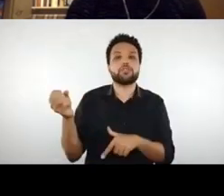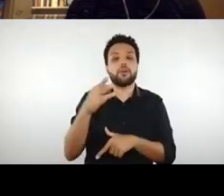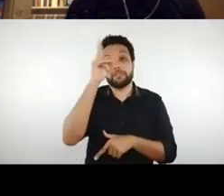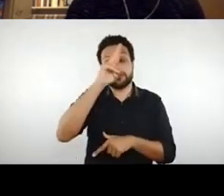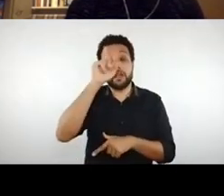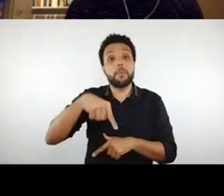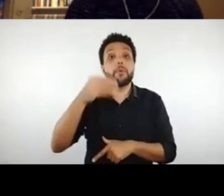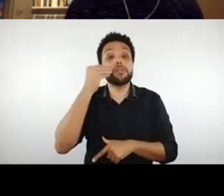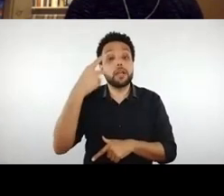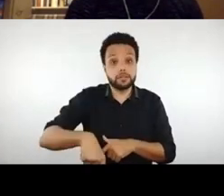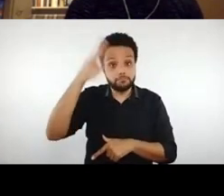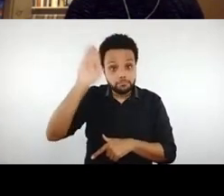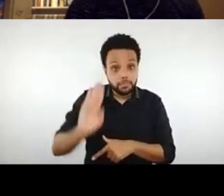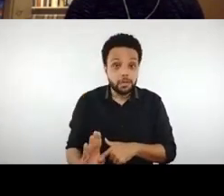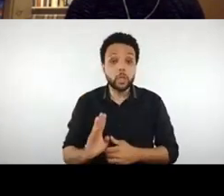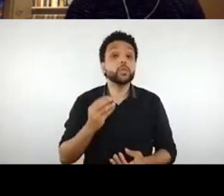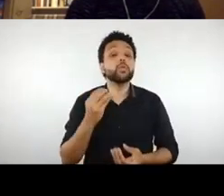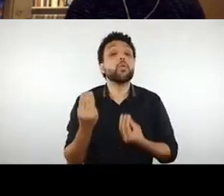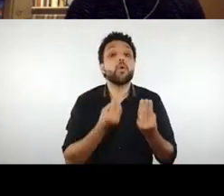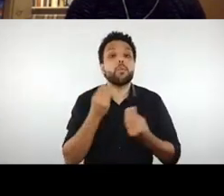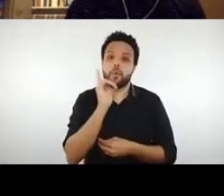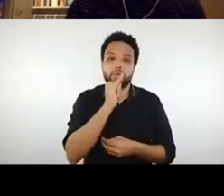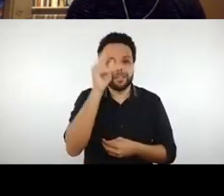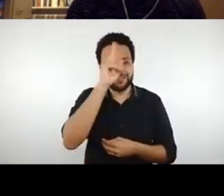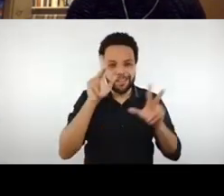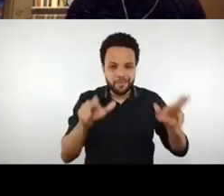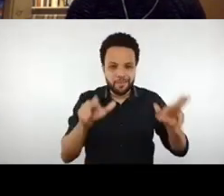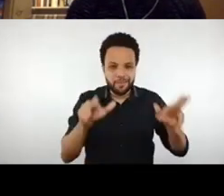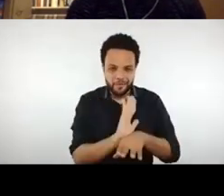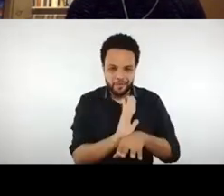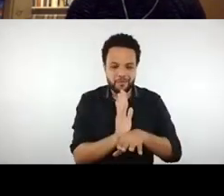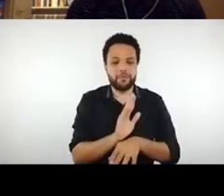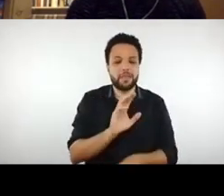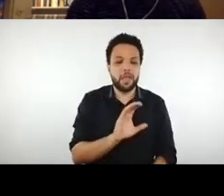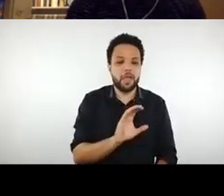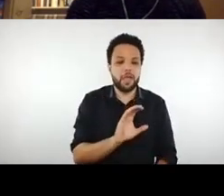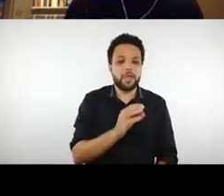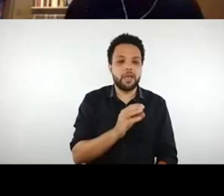brasileira é essa, de contar as histórias, como foi o Menino Mundo, que a Sabrina falou.